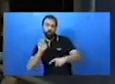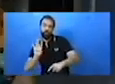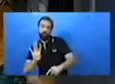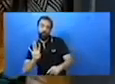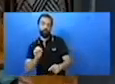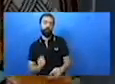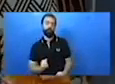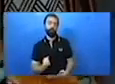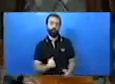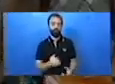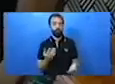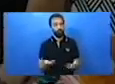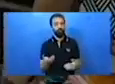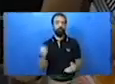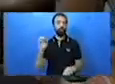vezes 4.